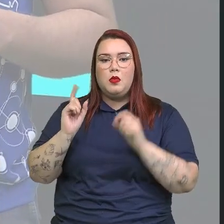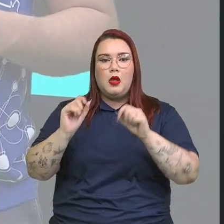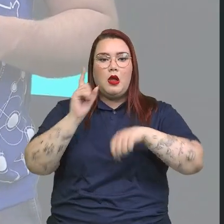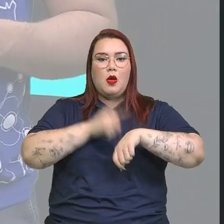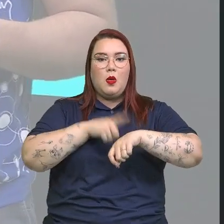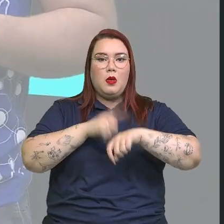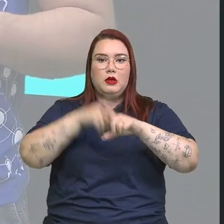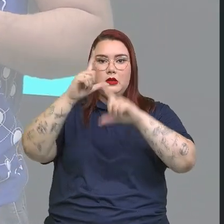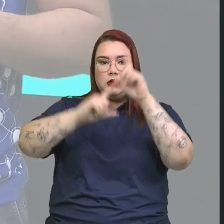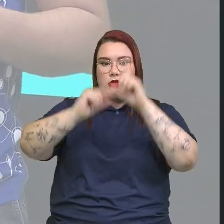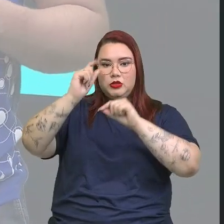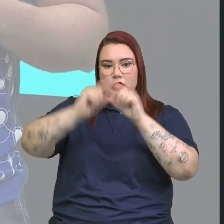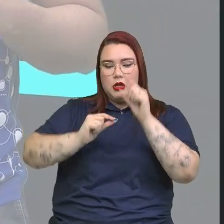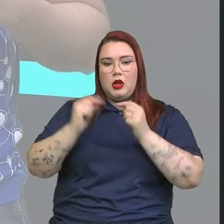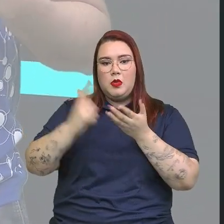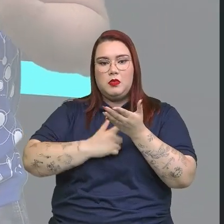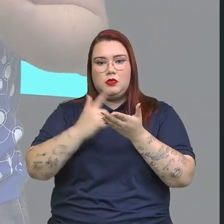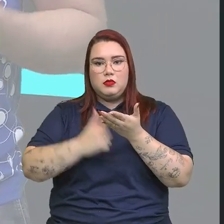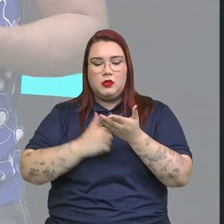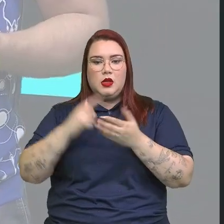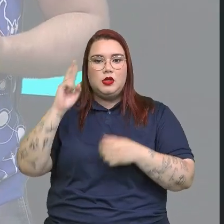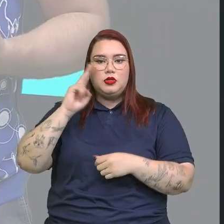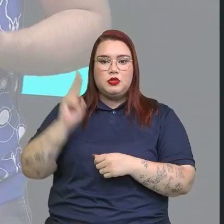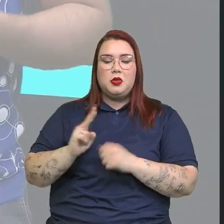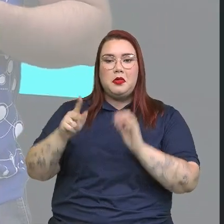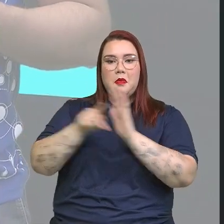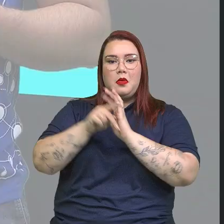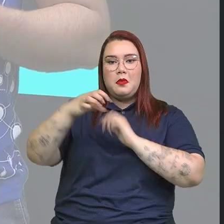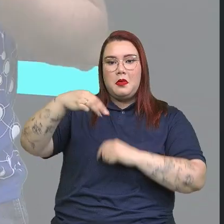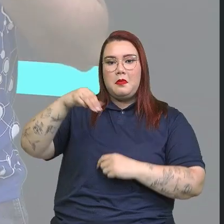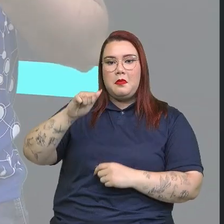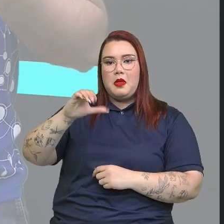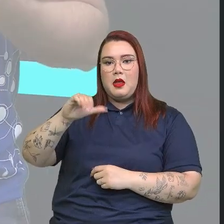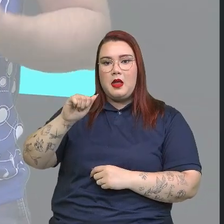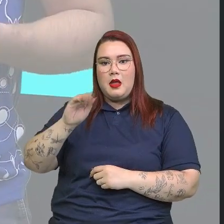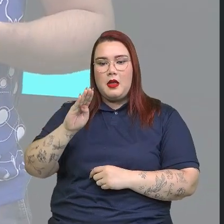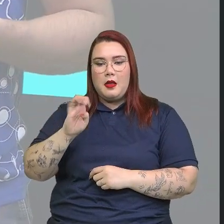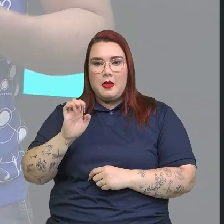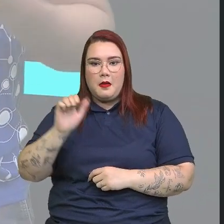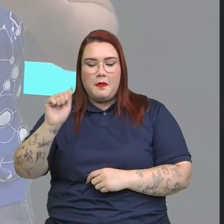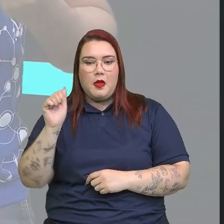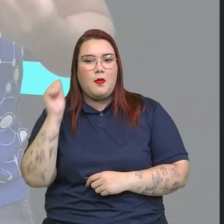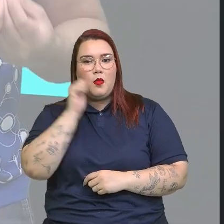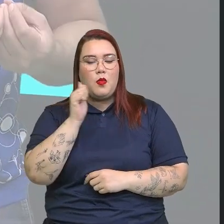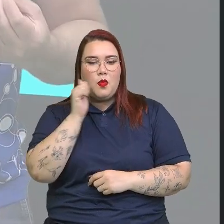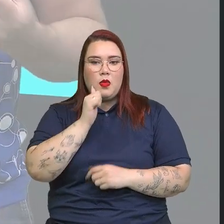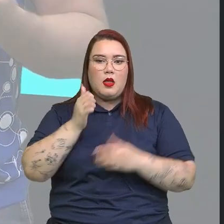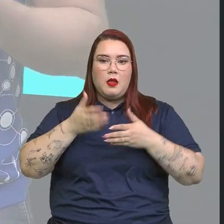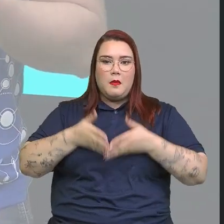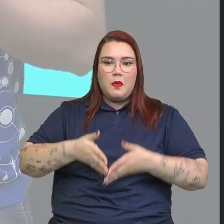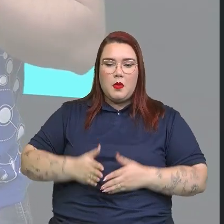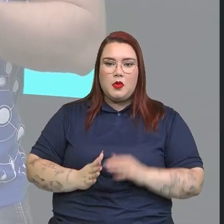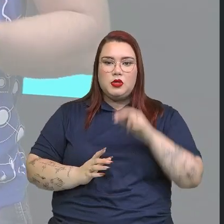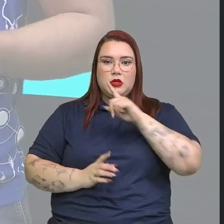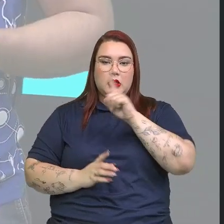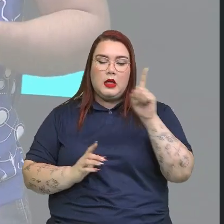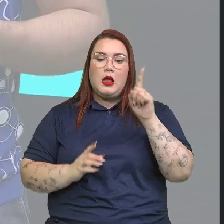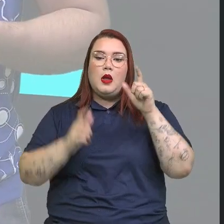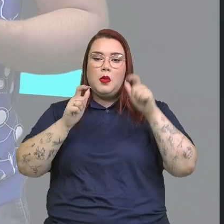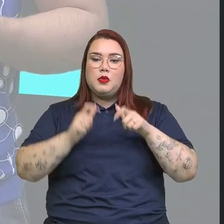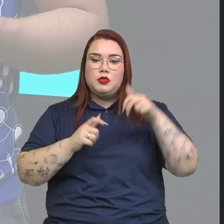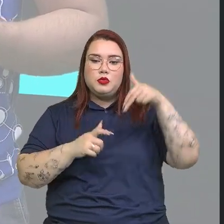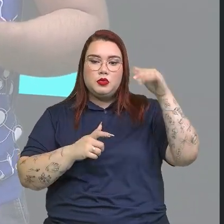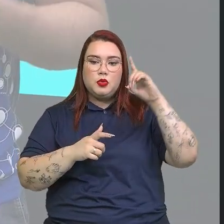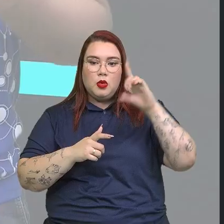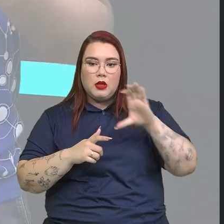Hora da Estrela, a história de Macabeia, uma nordestina que veio para a cidade